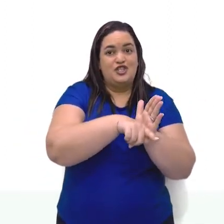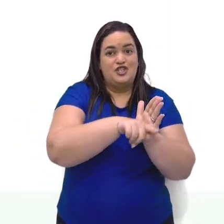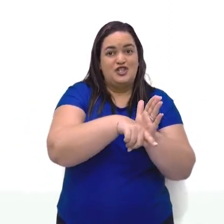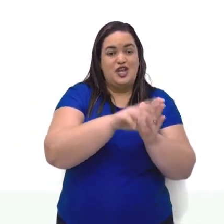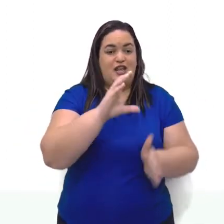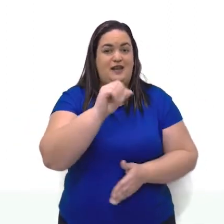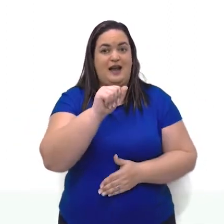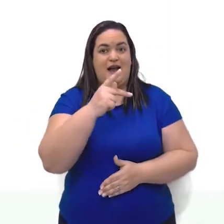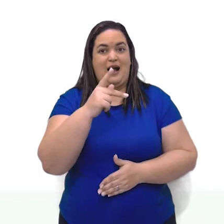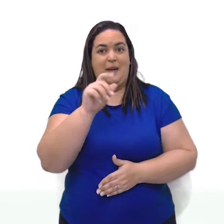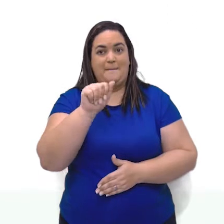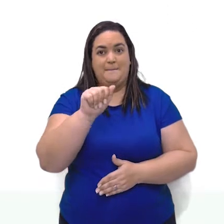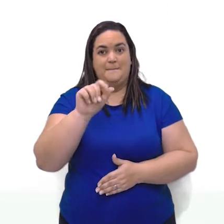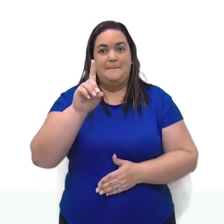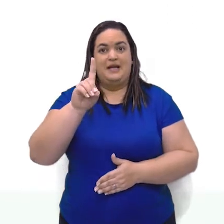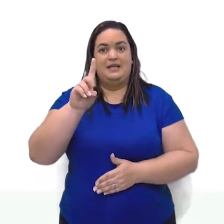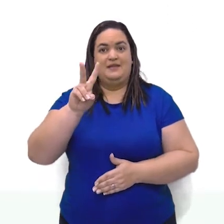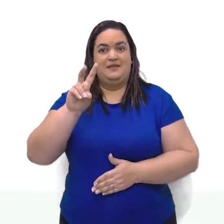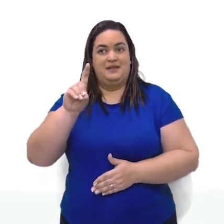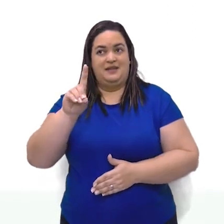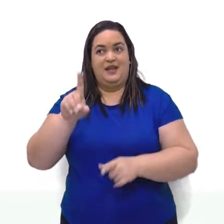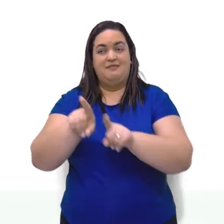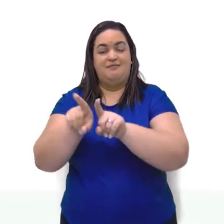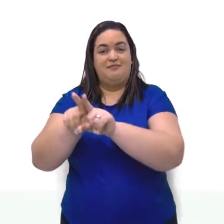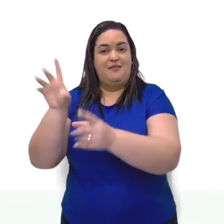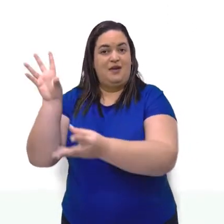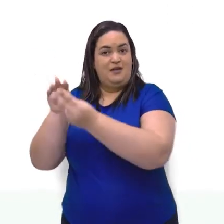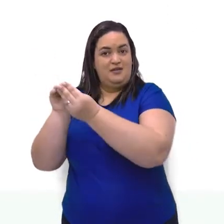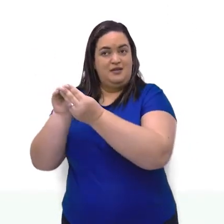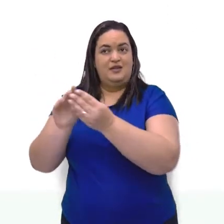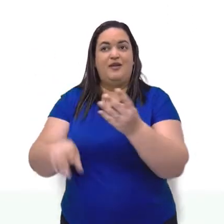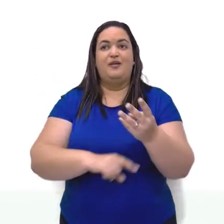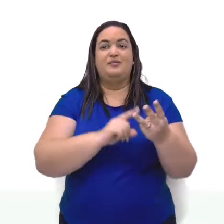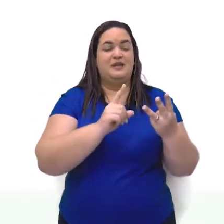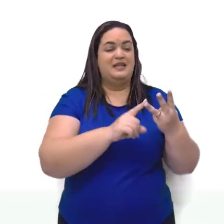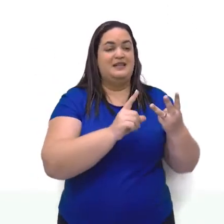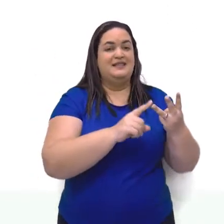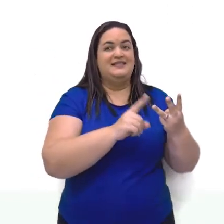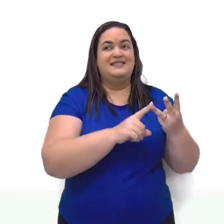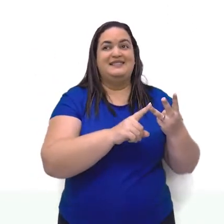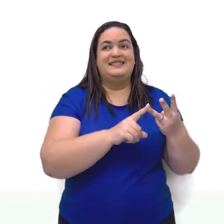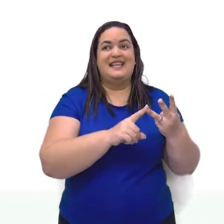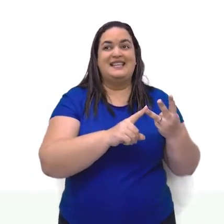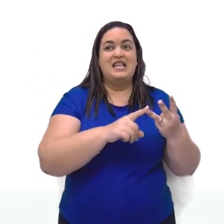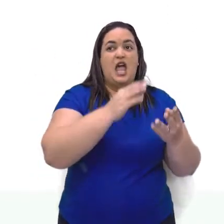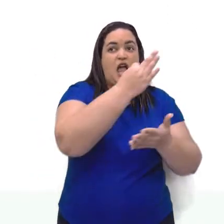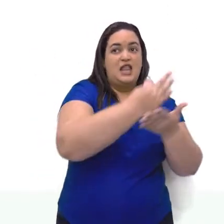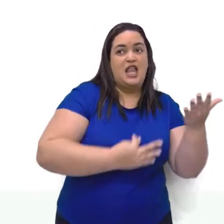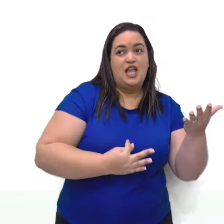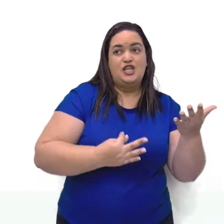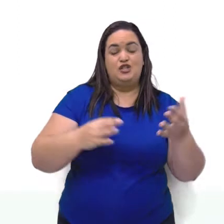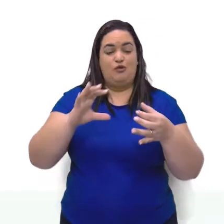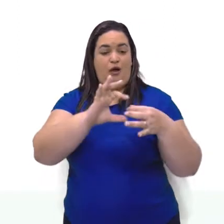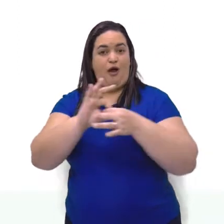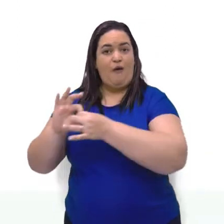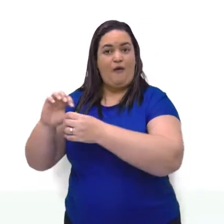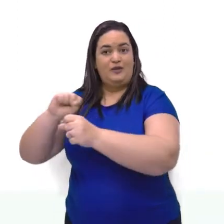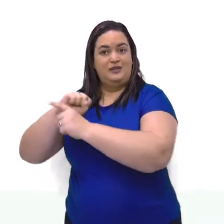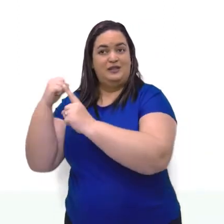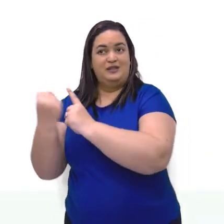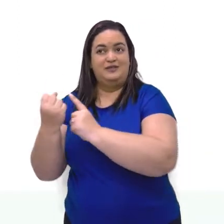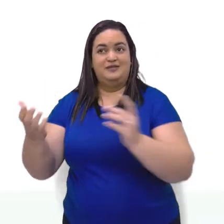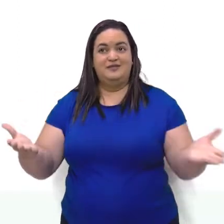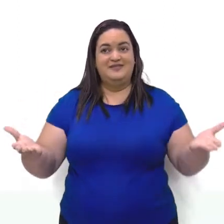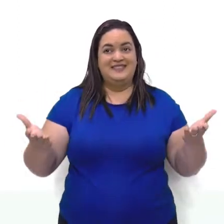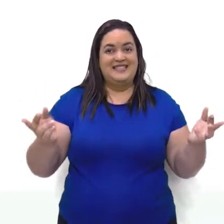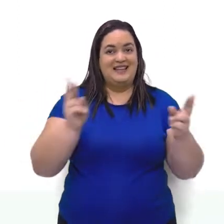sinopse. 3, relacionar os textos com o contexto social e experimentação de papéis sociais.